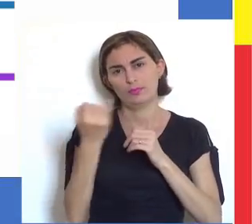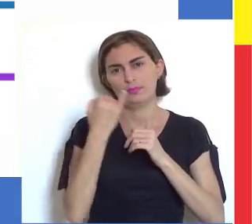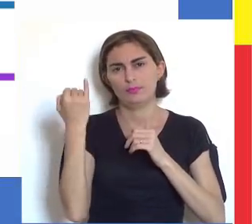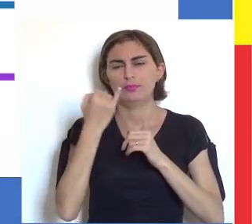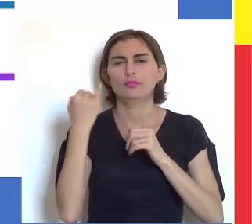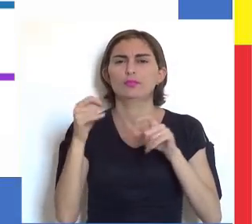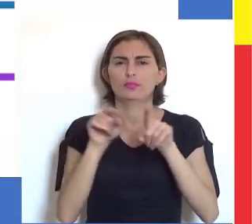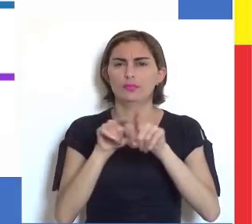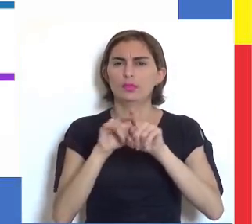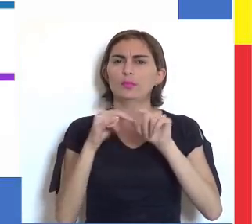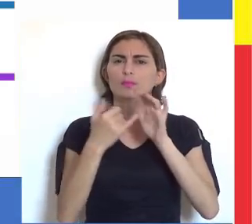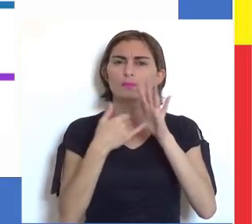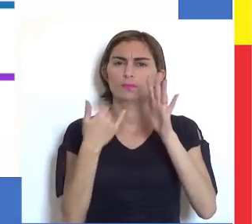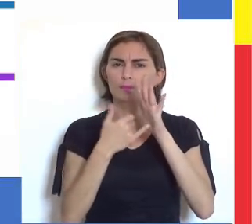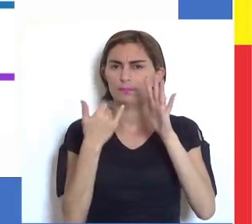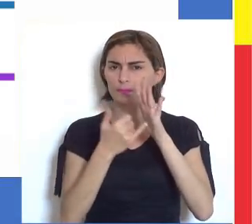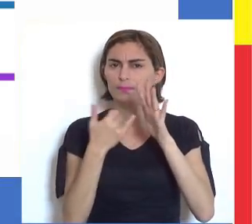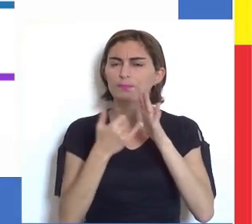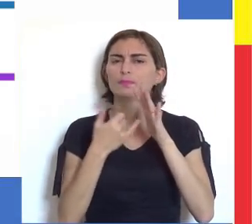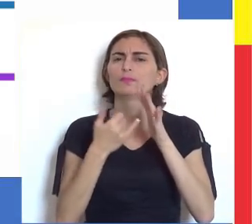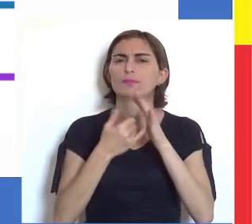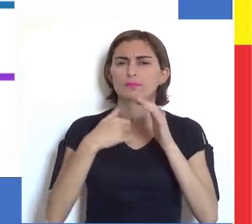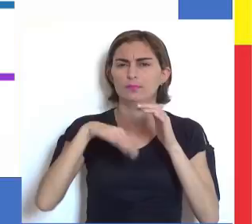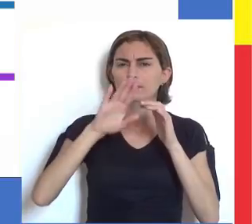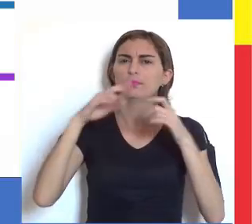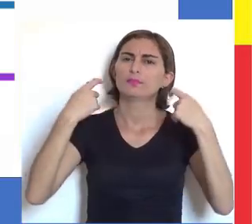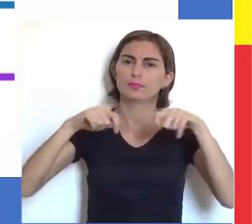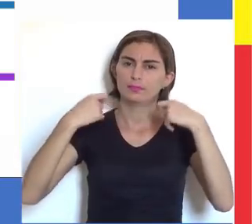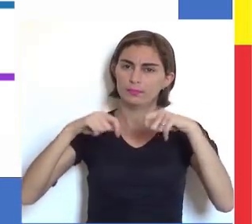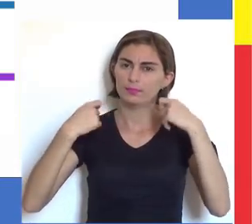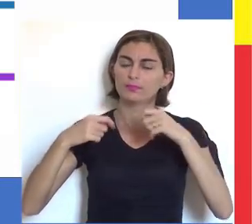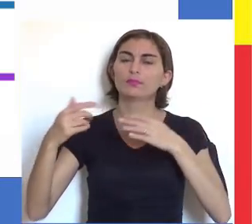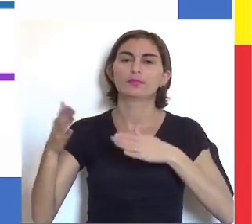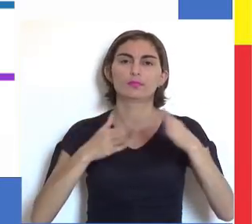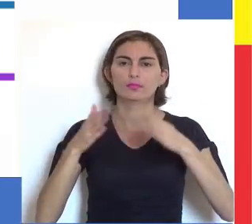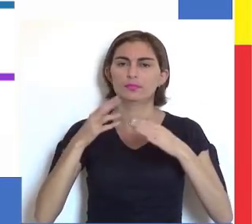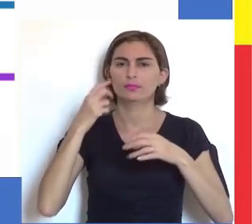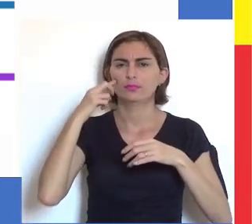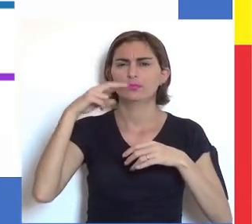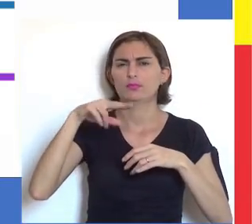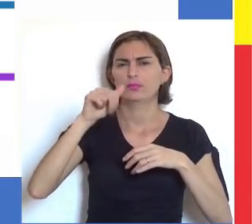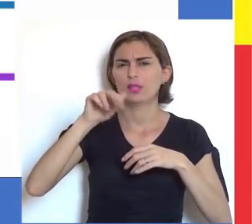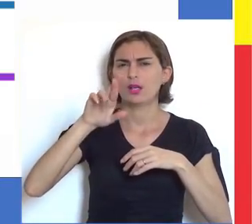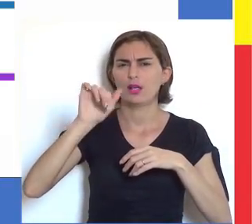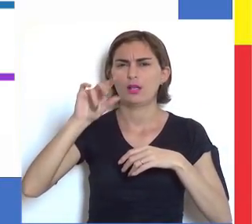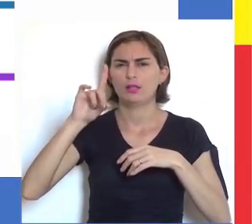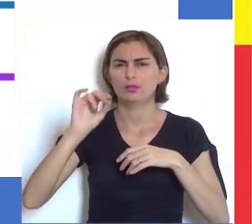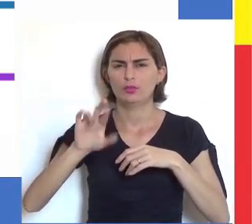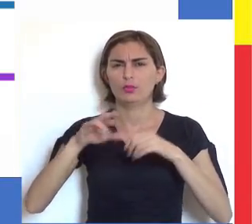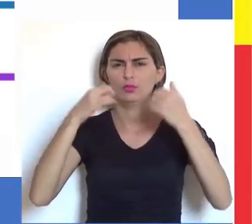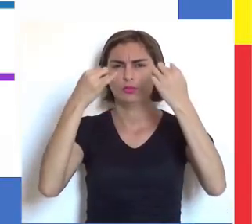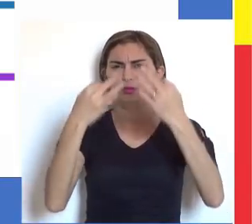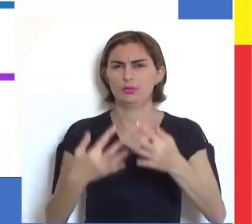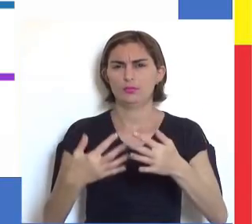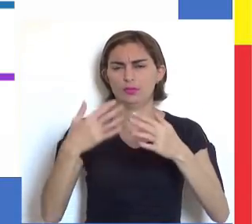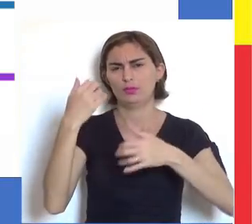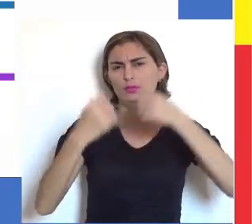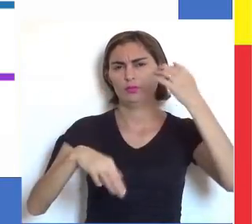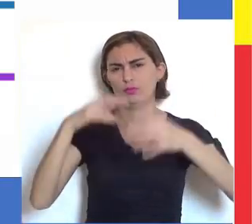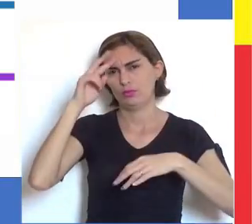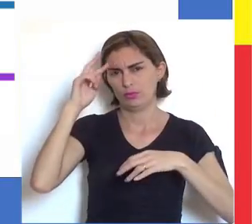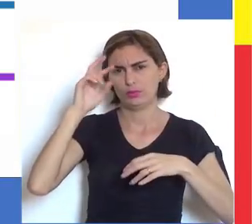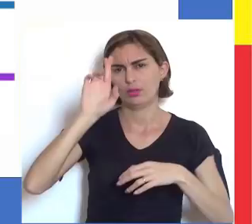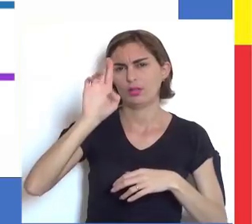muito importante que a gente registre aquilo que é mais necessário para esse momento. O narrador é quem conta a